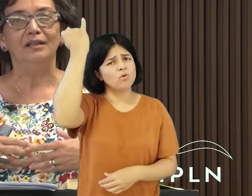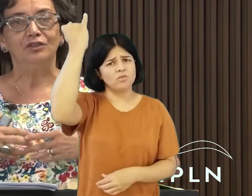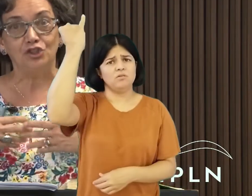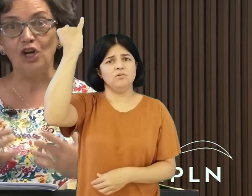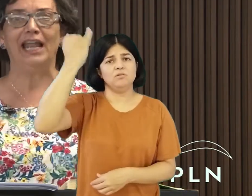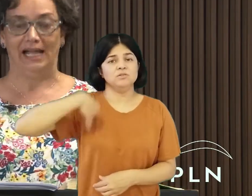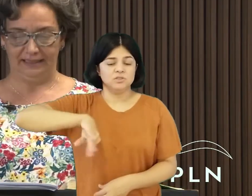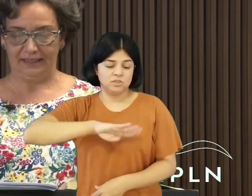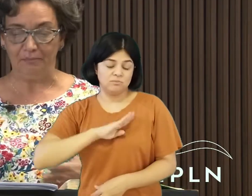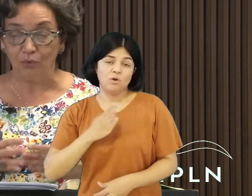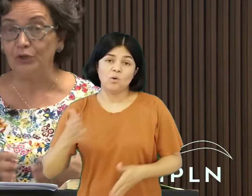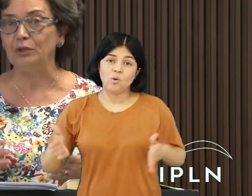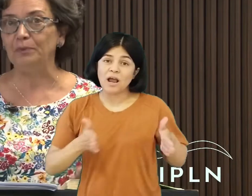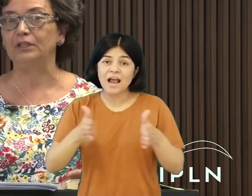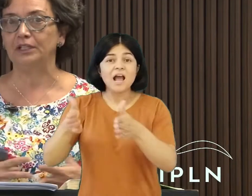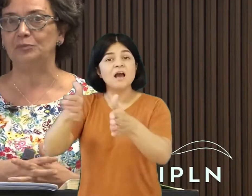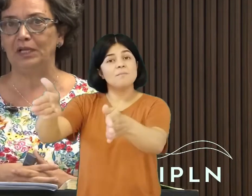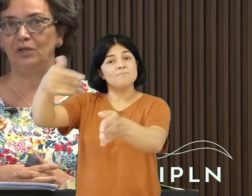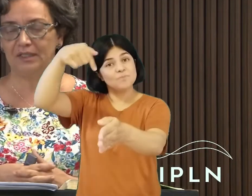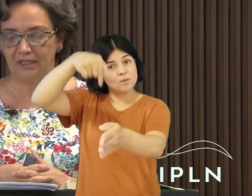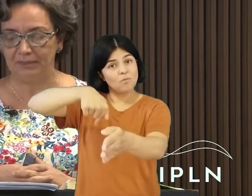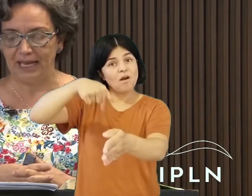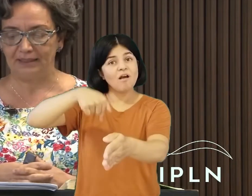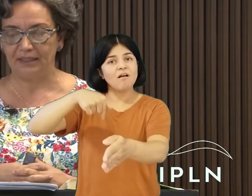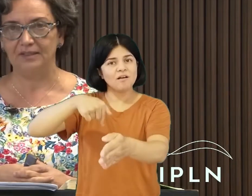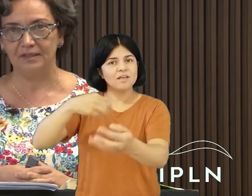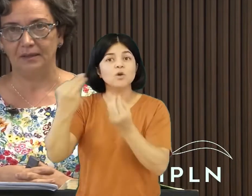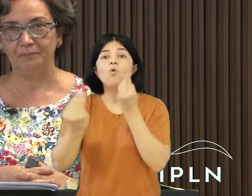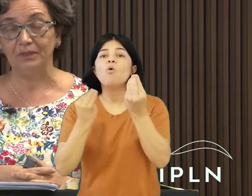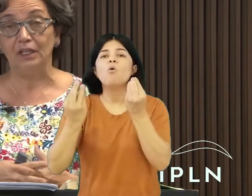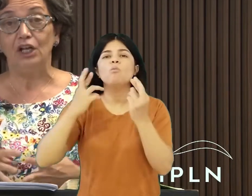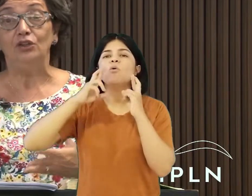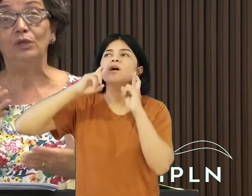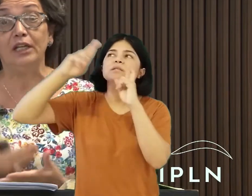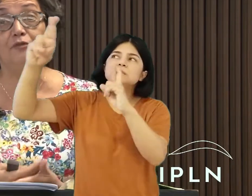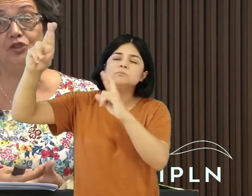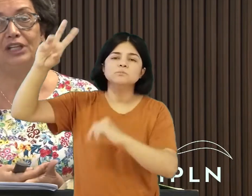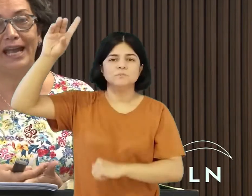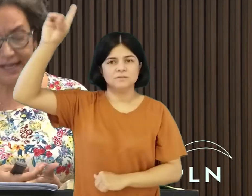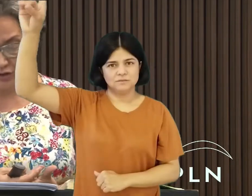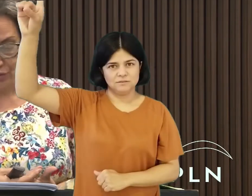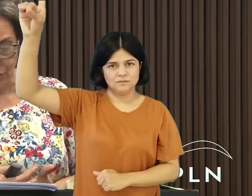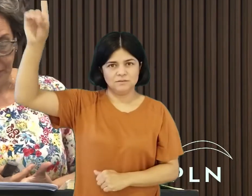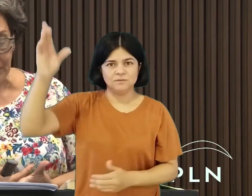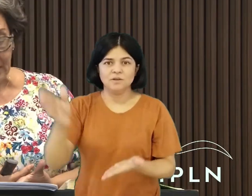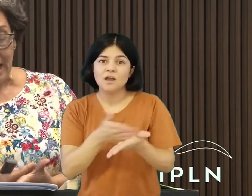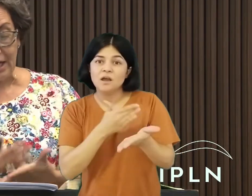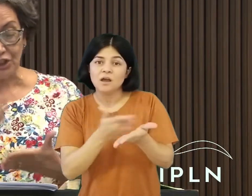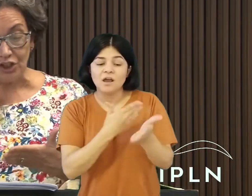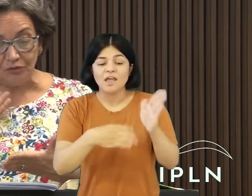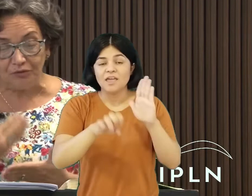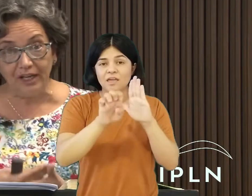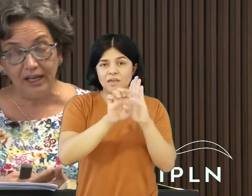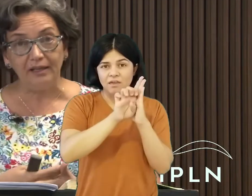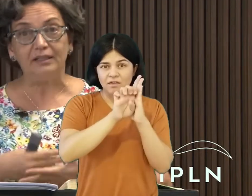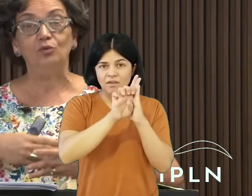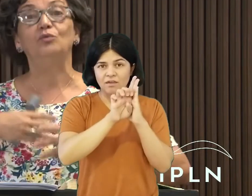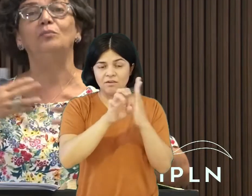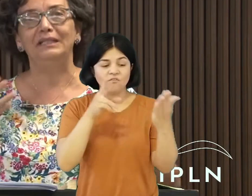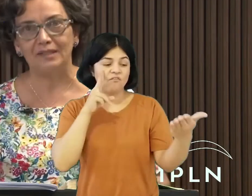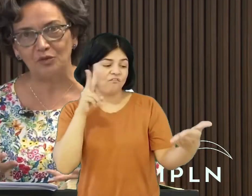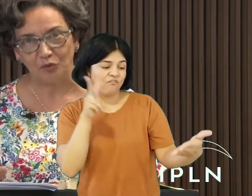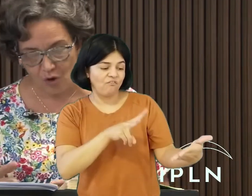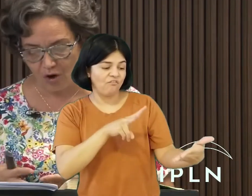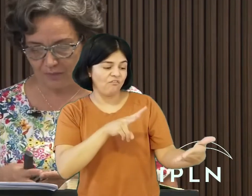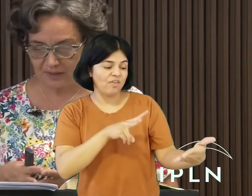nossa jornada, é muito importante para a nossa caminhada cristã. No livro de Êxodo, a gente vê que